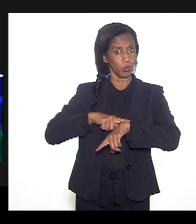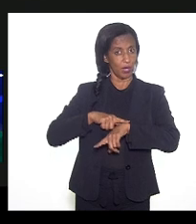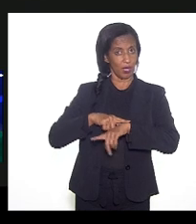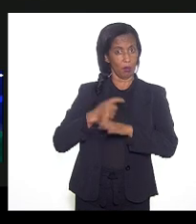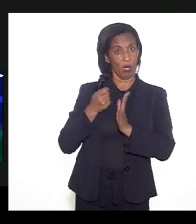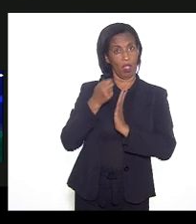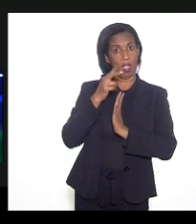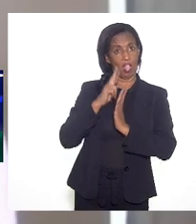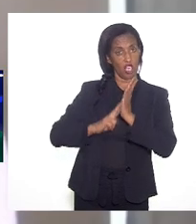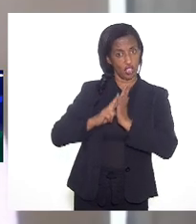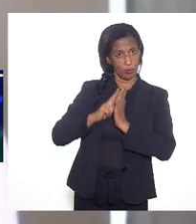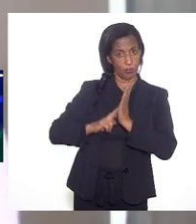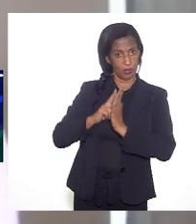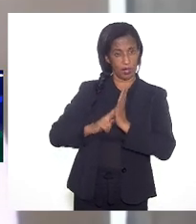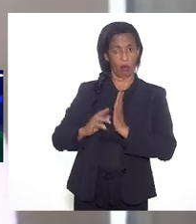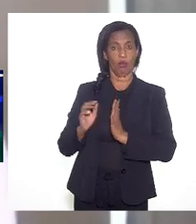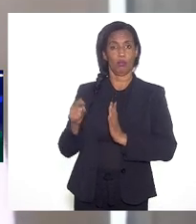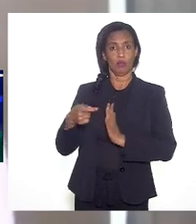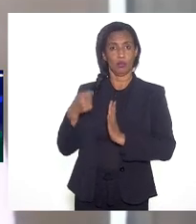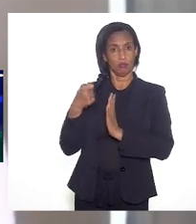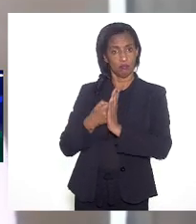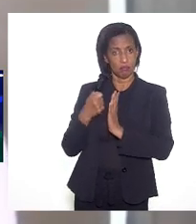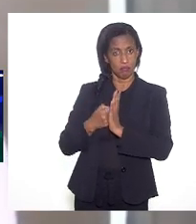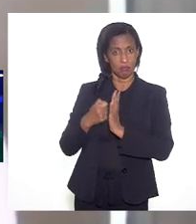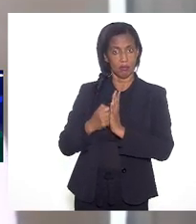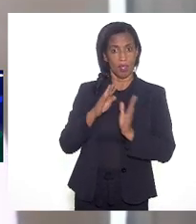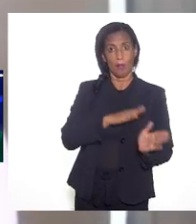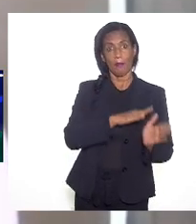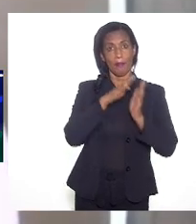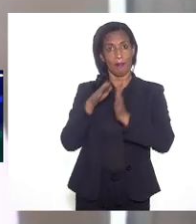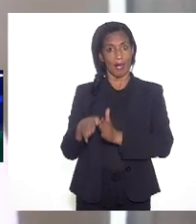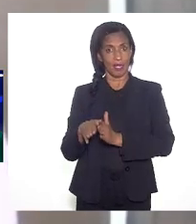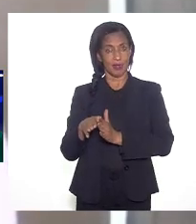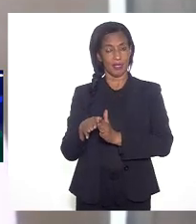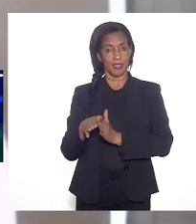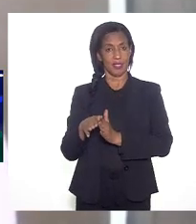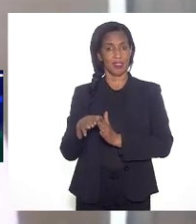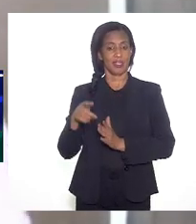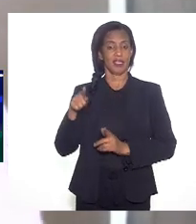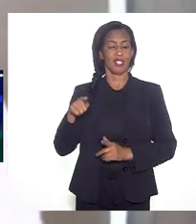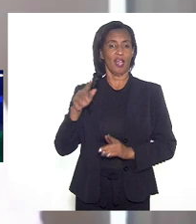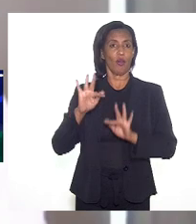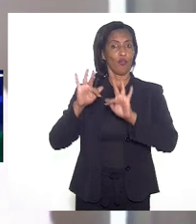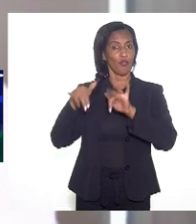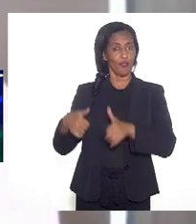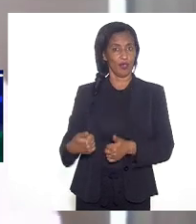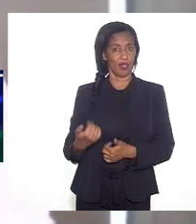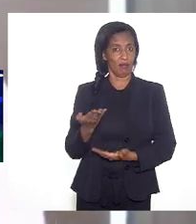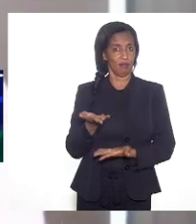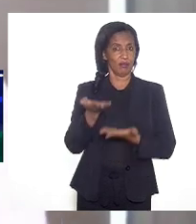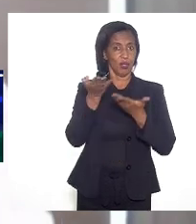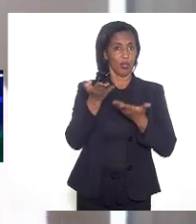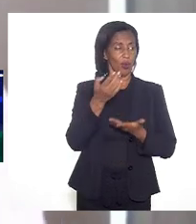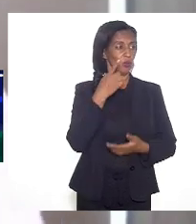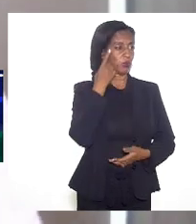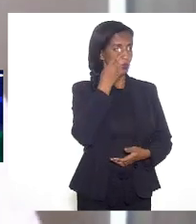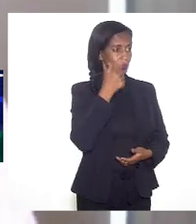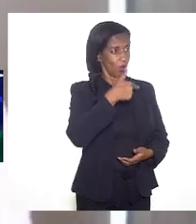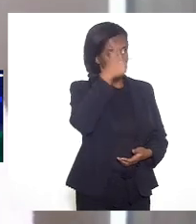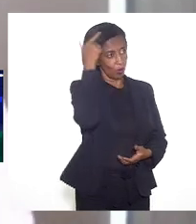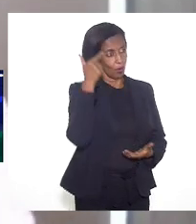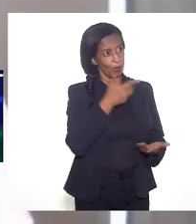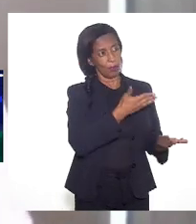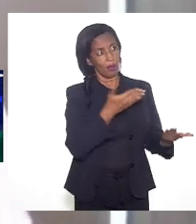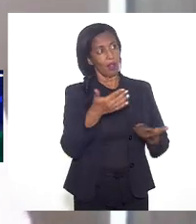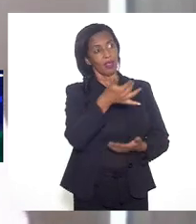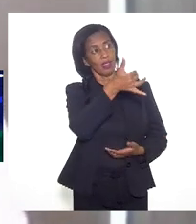o tempo regimental da presente sessão, passa-se ao expediente final. Primeiro orador inscrito é o nobre deputado Luiz Paulo. Vossa Excelência